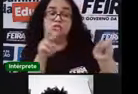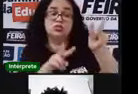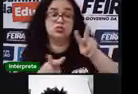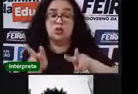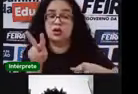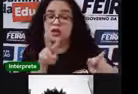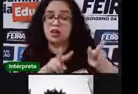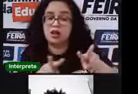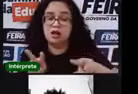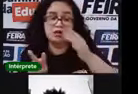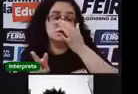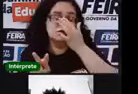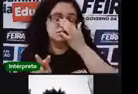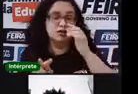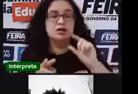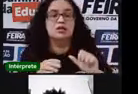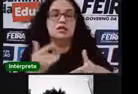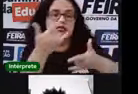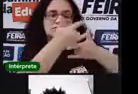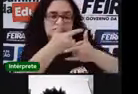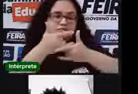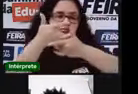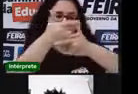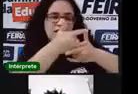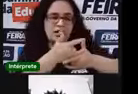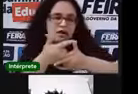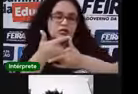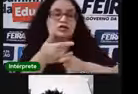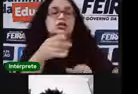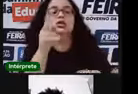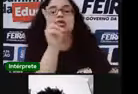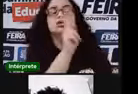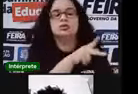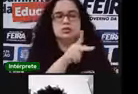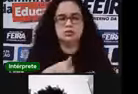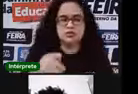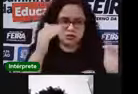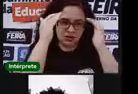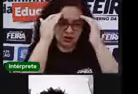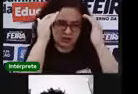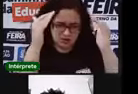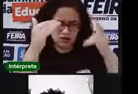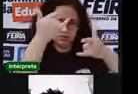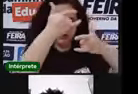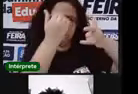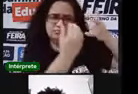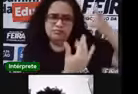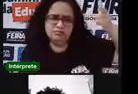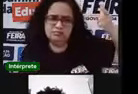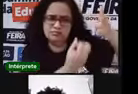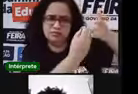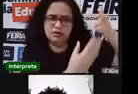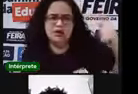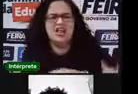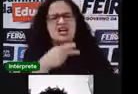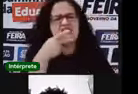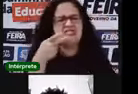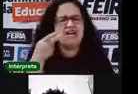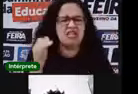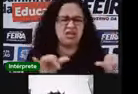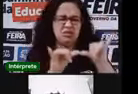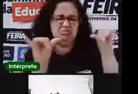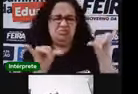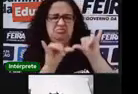PRO, né, com o professor, com a professora, eu respeito o chat, ou eu fico falando